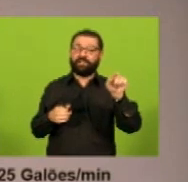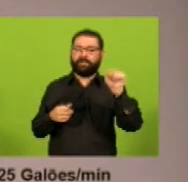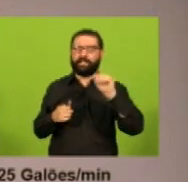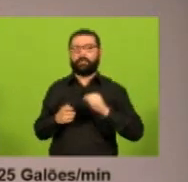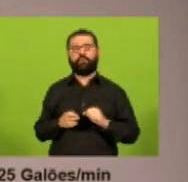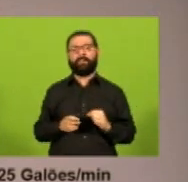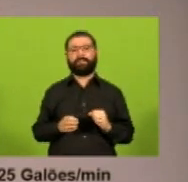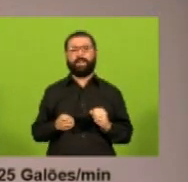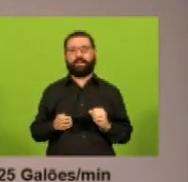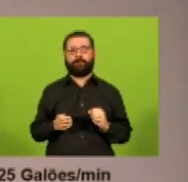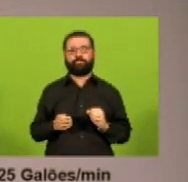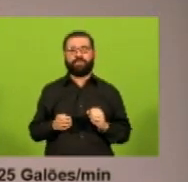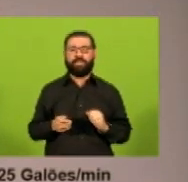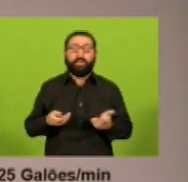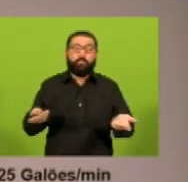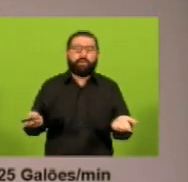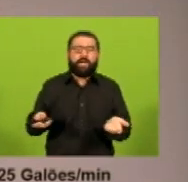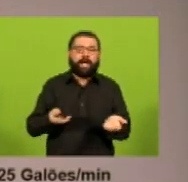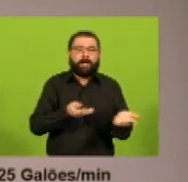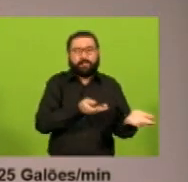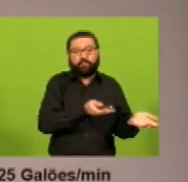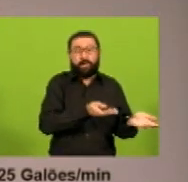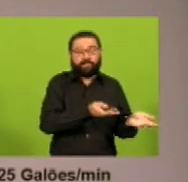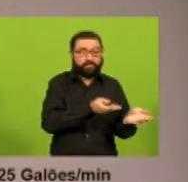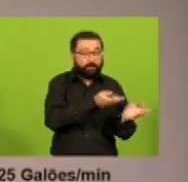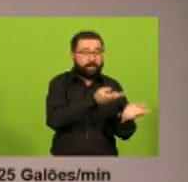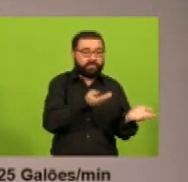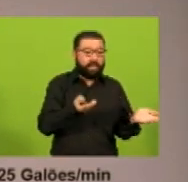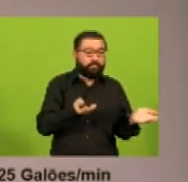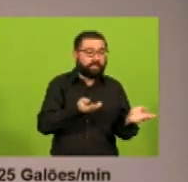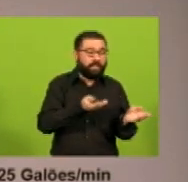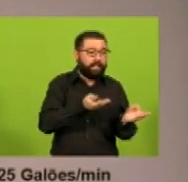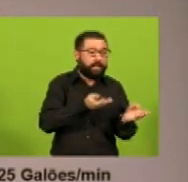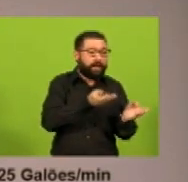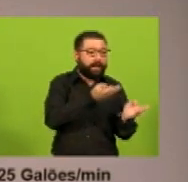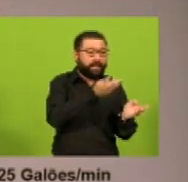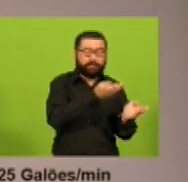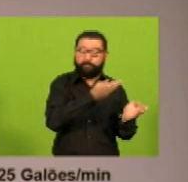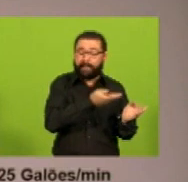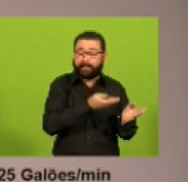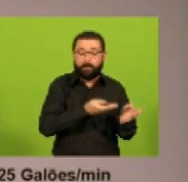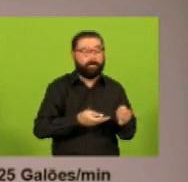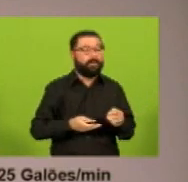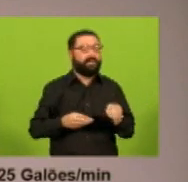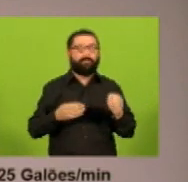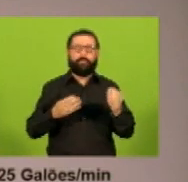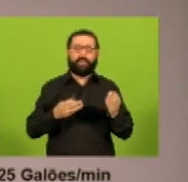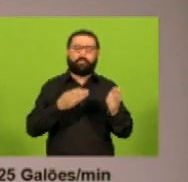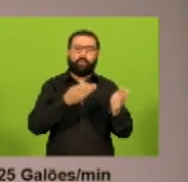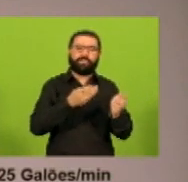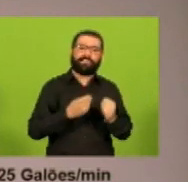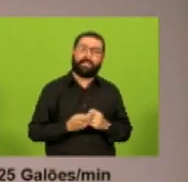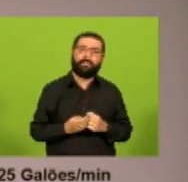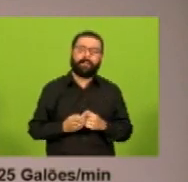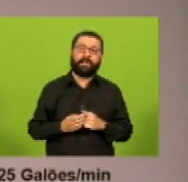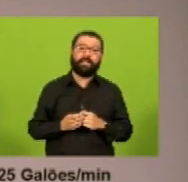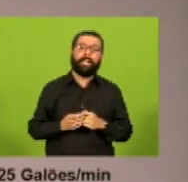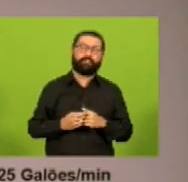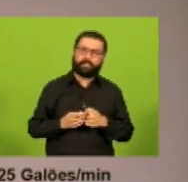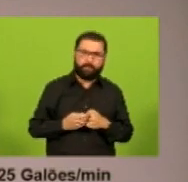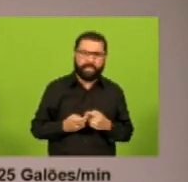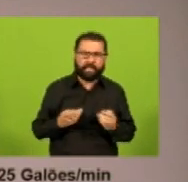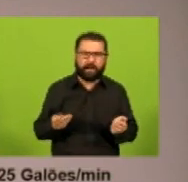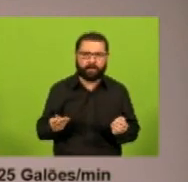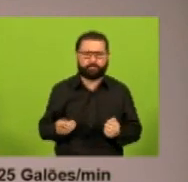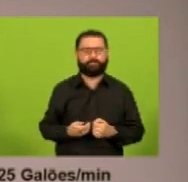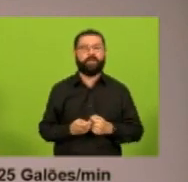verdade ali a gente vai ter que convertê-la. Porque nós utilizamos ali, esse padrão foi com o sistema